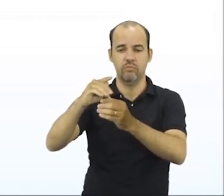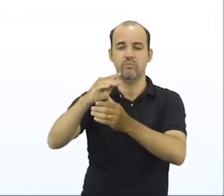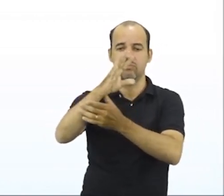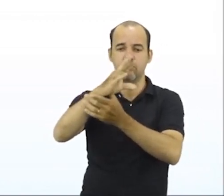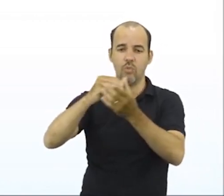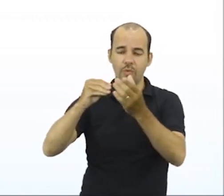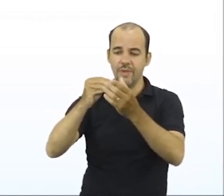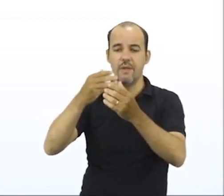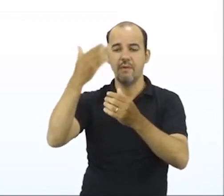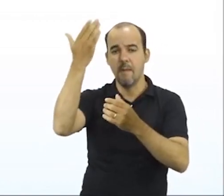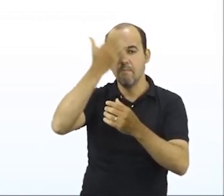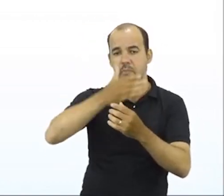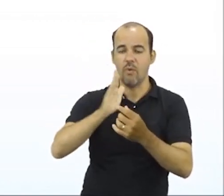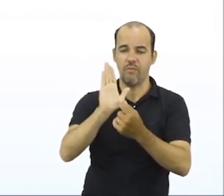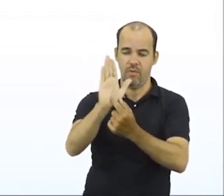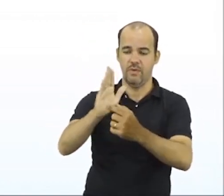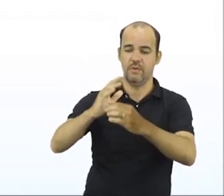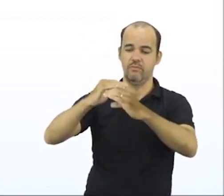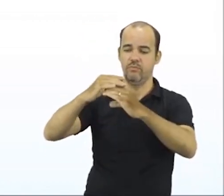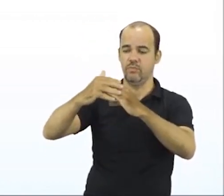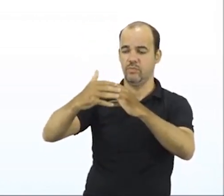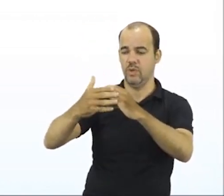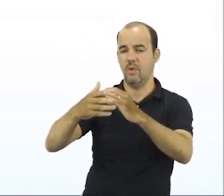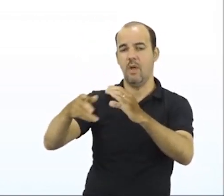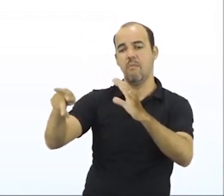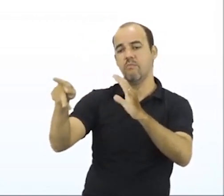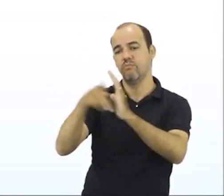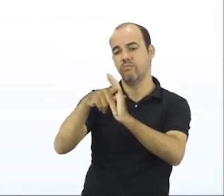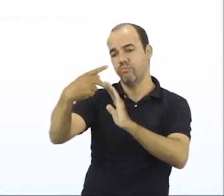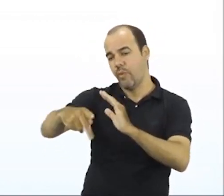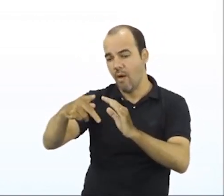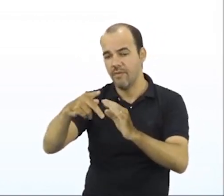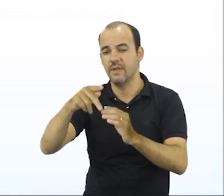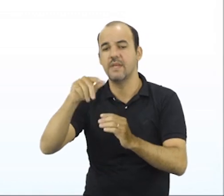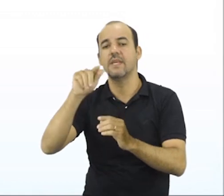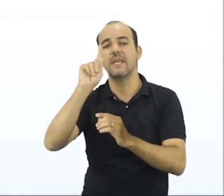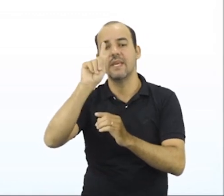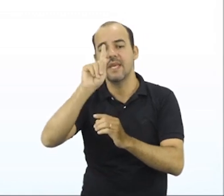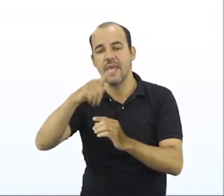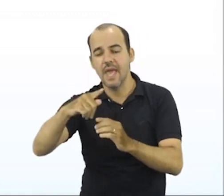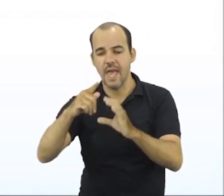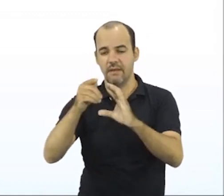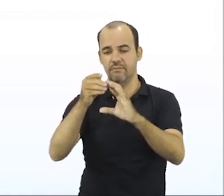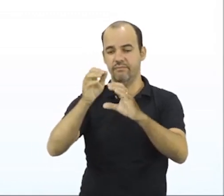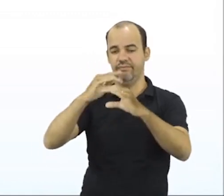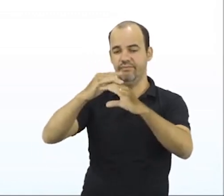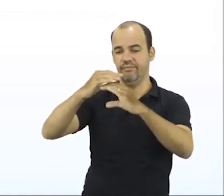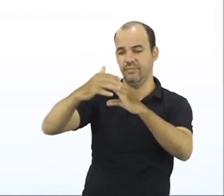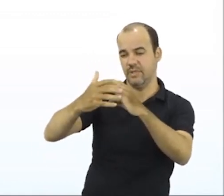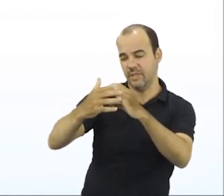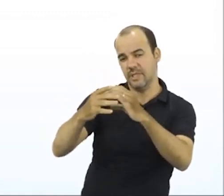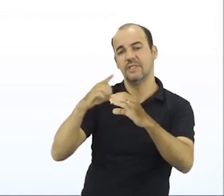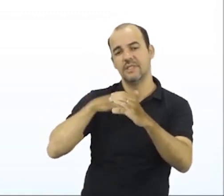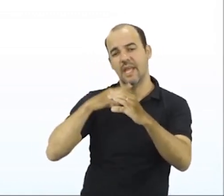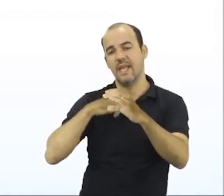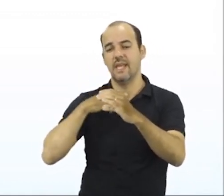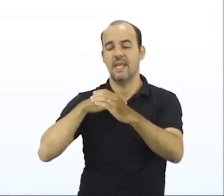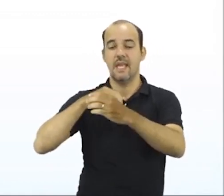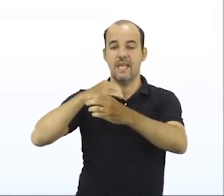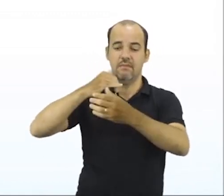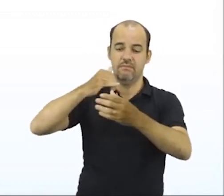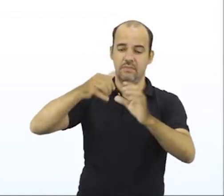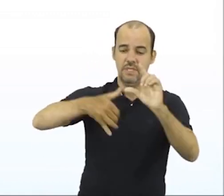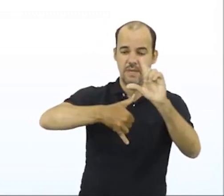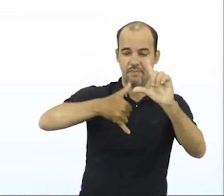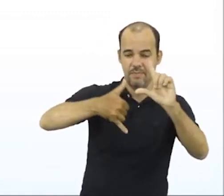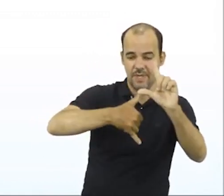defendeu e que provou que a membrana plasmática é lipoproteica. Aí tu pode dizer assim, Andrei, mas tem um desenho disso aí, tem um esquema, né? Tem. É só tu